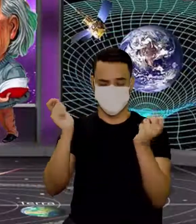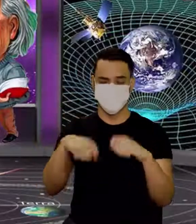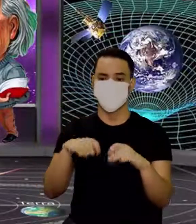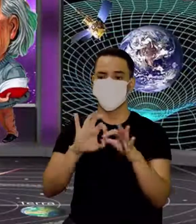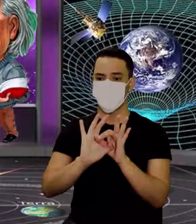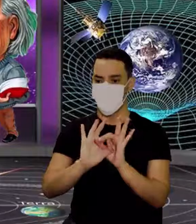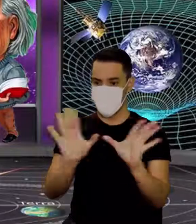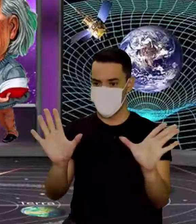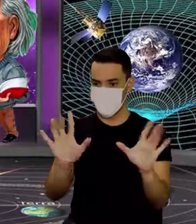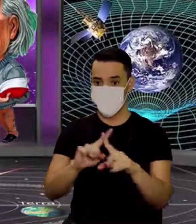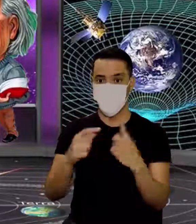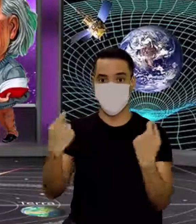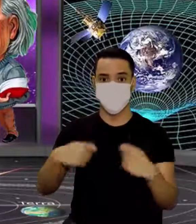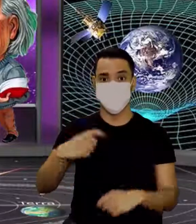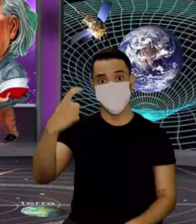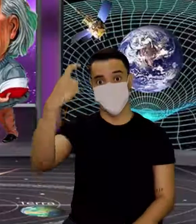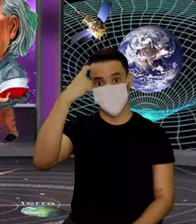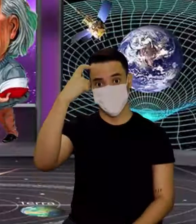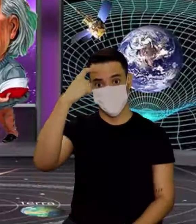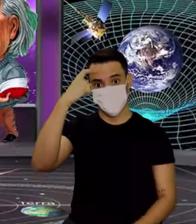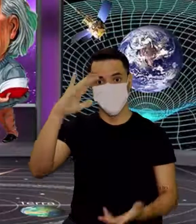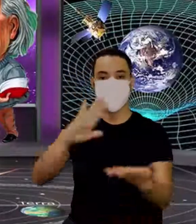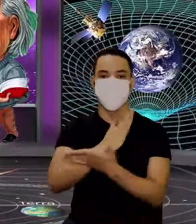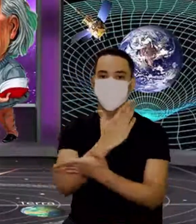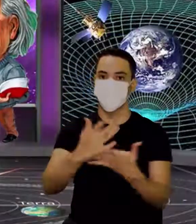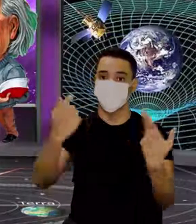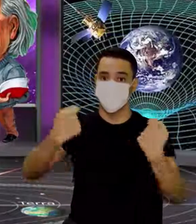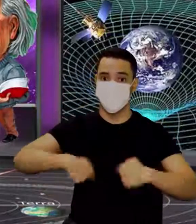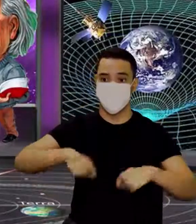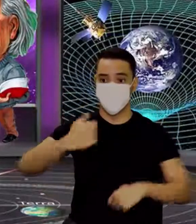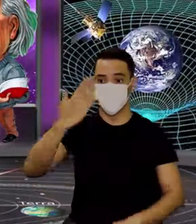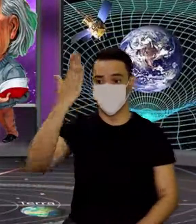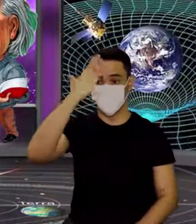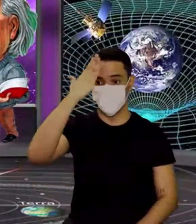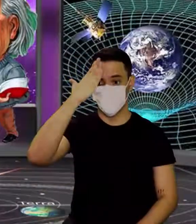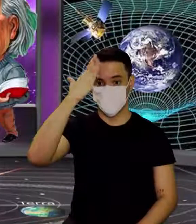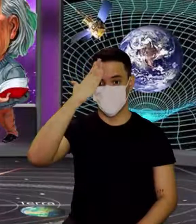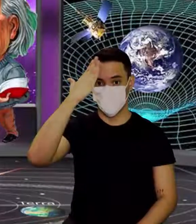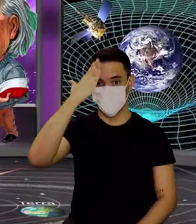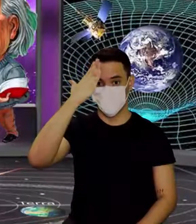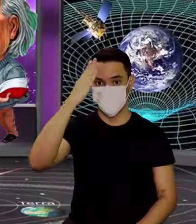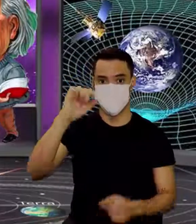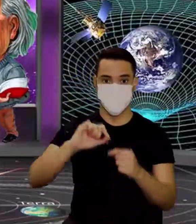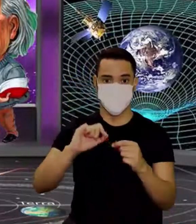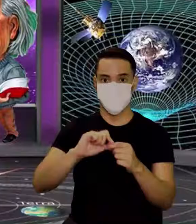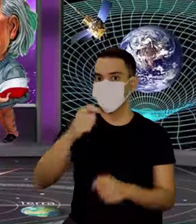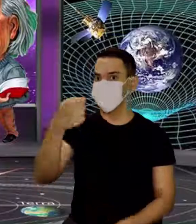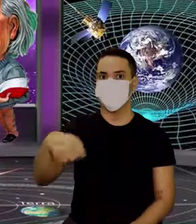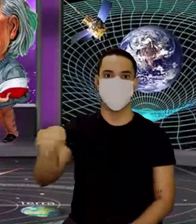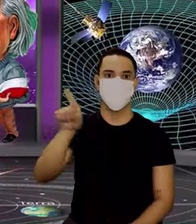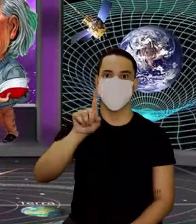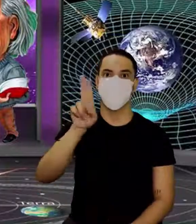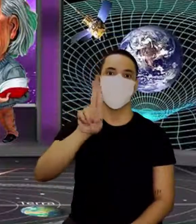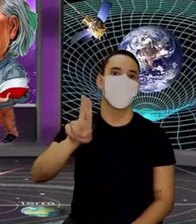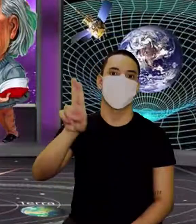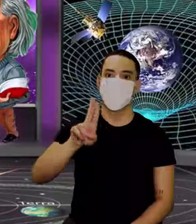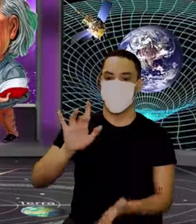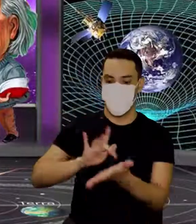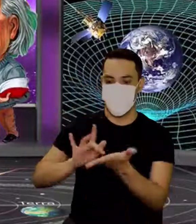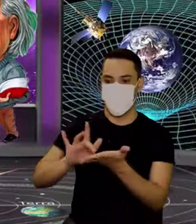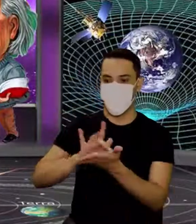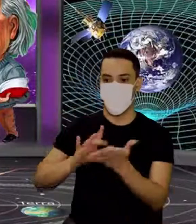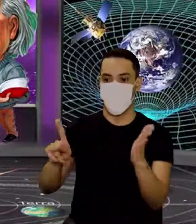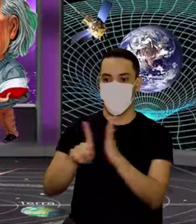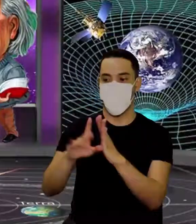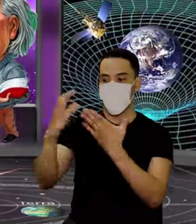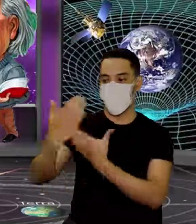Só tem que pensar que alguns cálculos você tem que saber fazer. Você não vai estar utilizando calculadora em concurso em outros lugares. Aqui